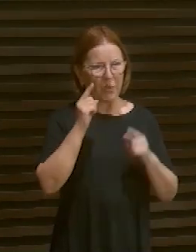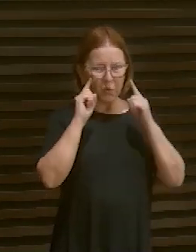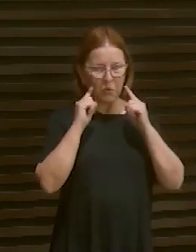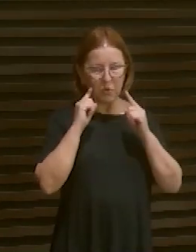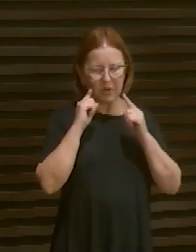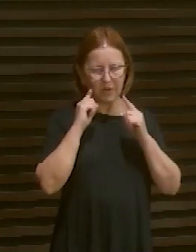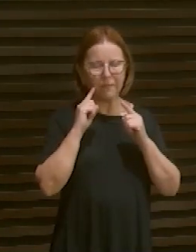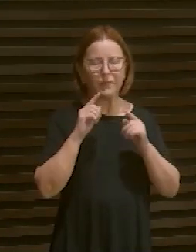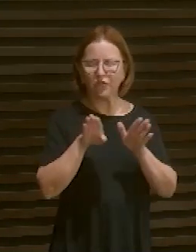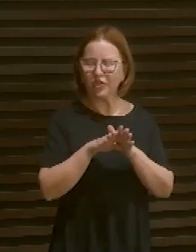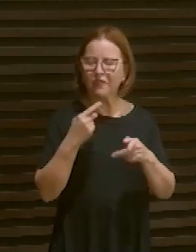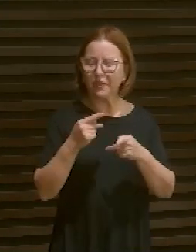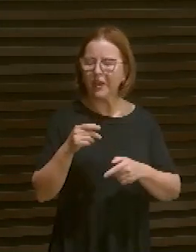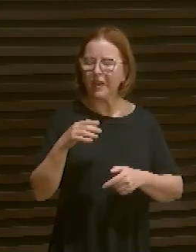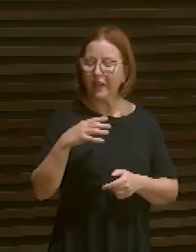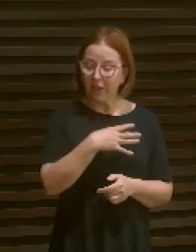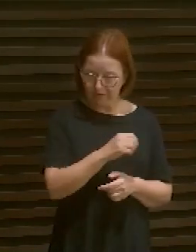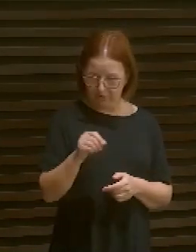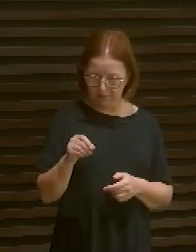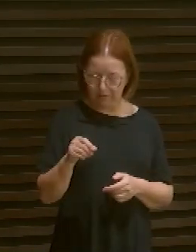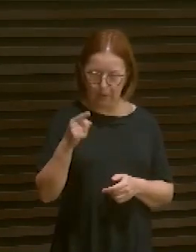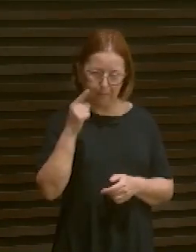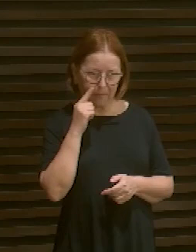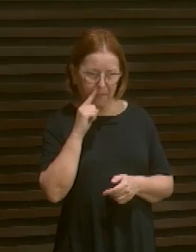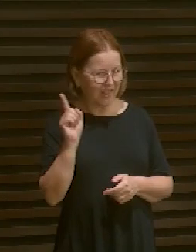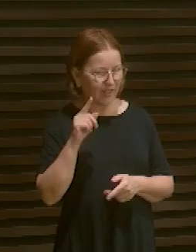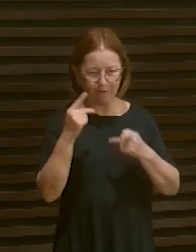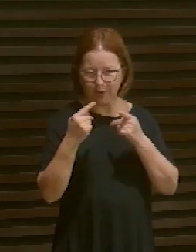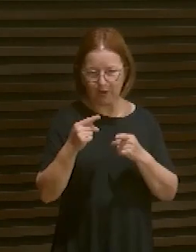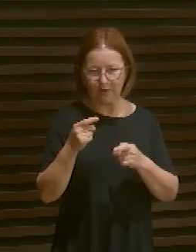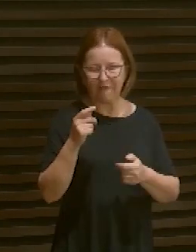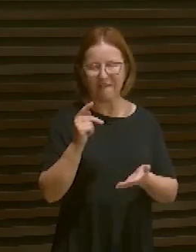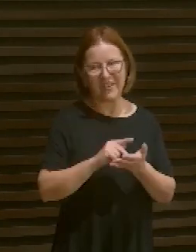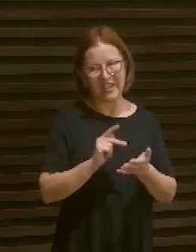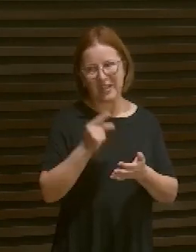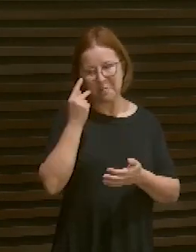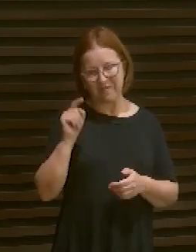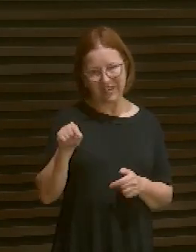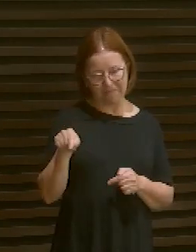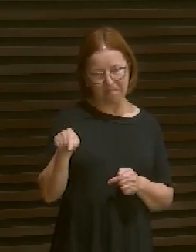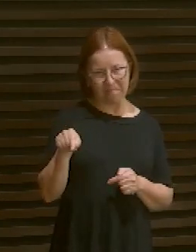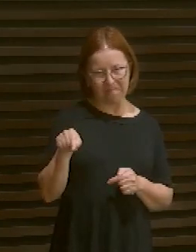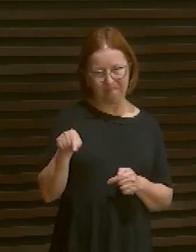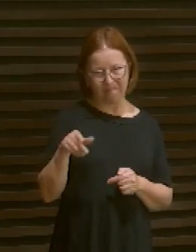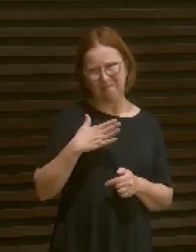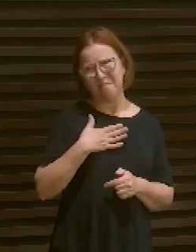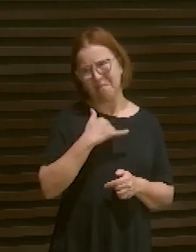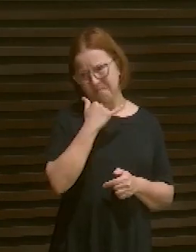eu cheguei e disse: filho, papai não falou a verdade para você. Me